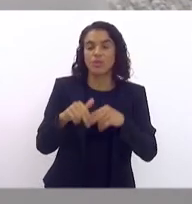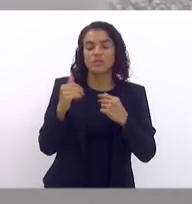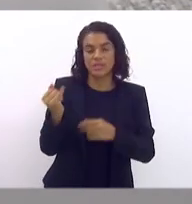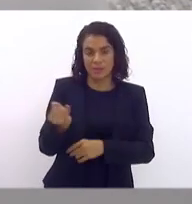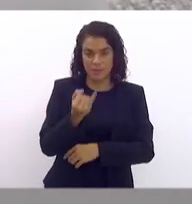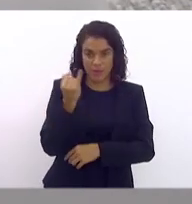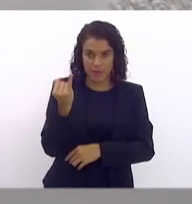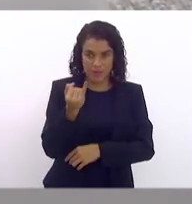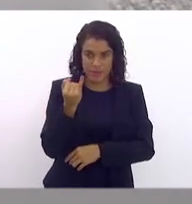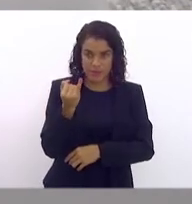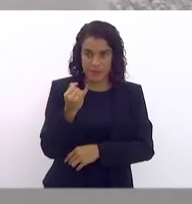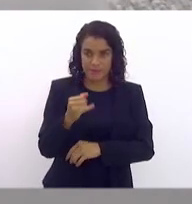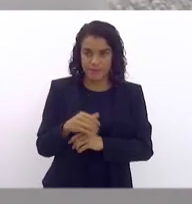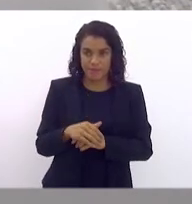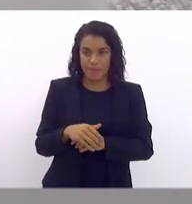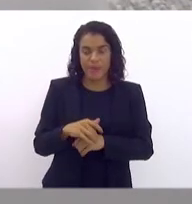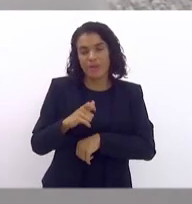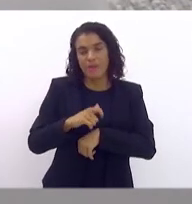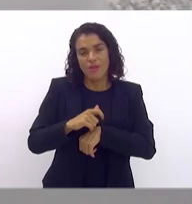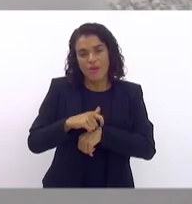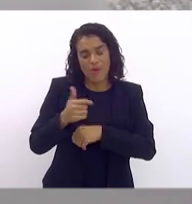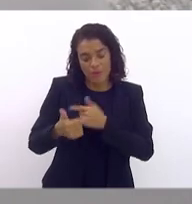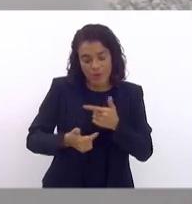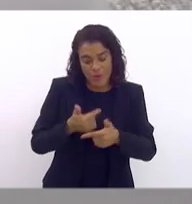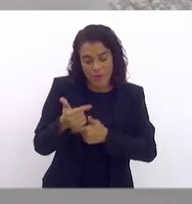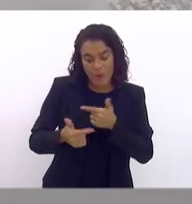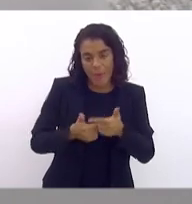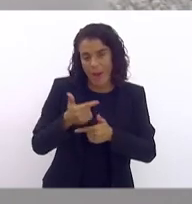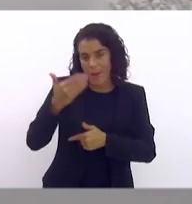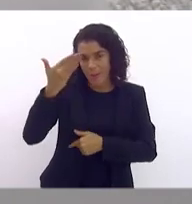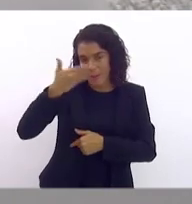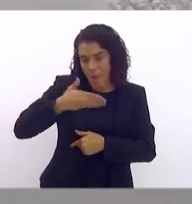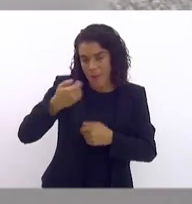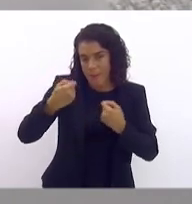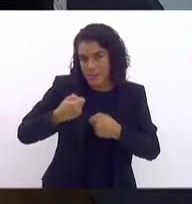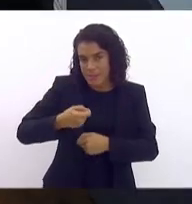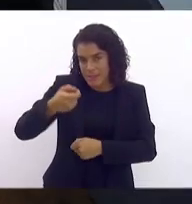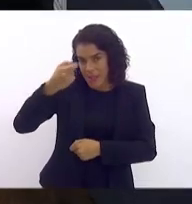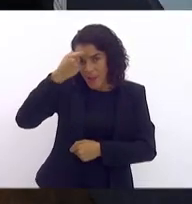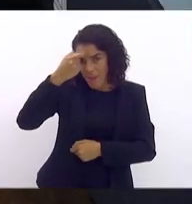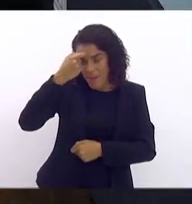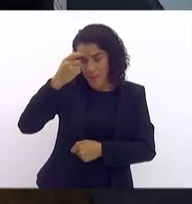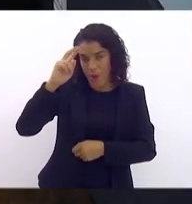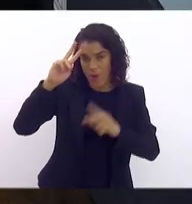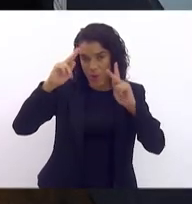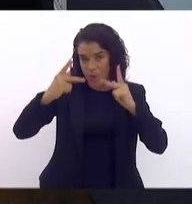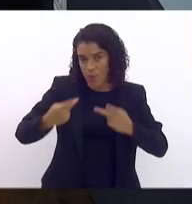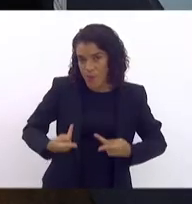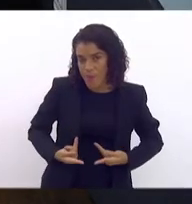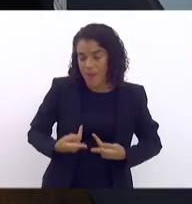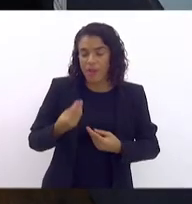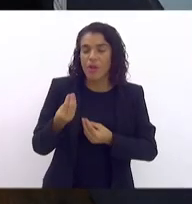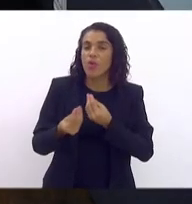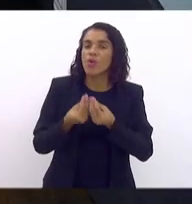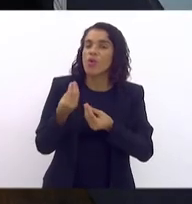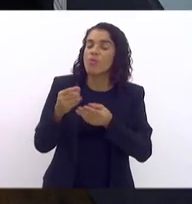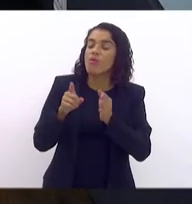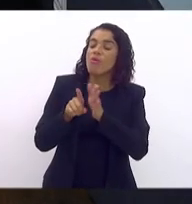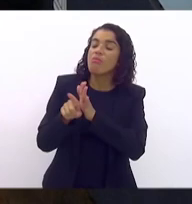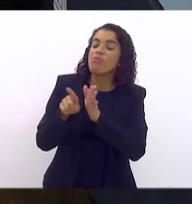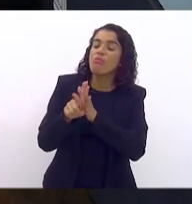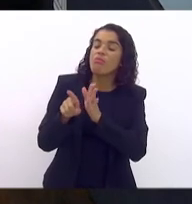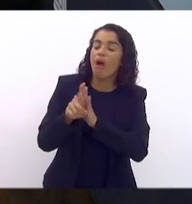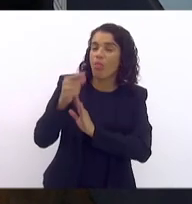frisar como eu tô trabalhando com uma prova que depende da memória humana essaa que vai na memória